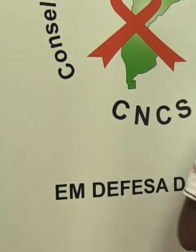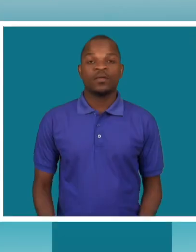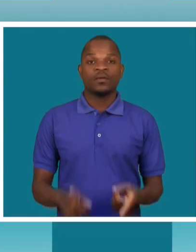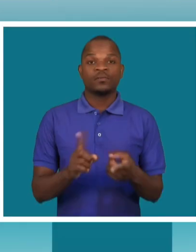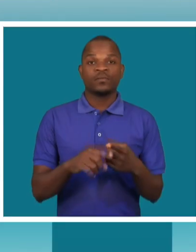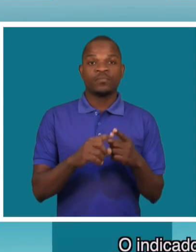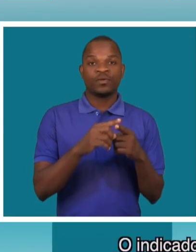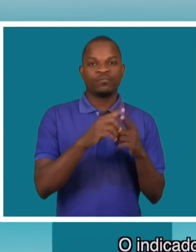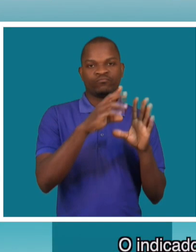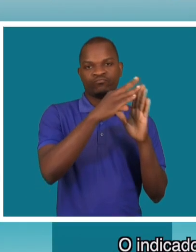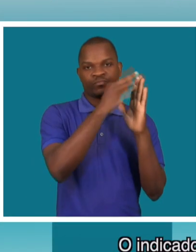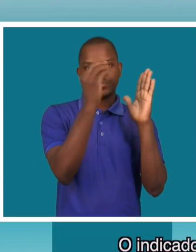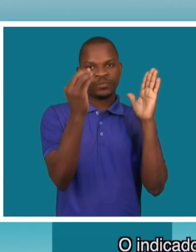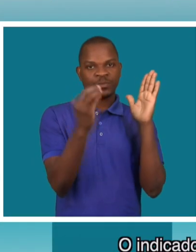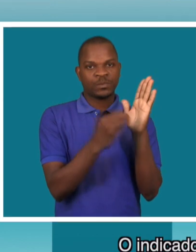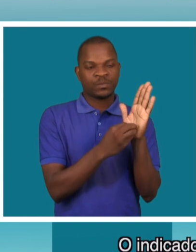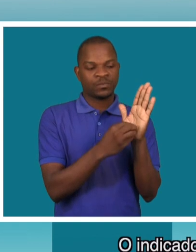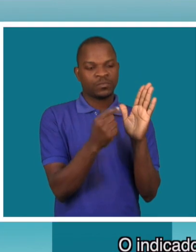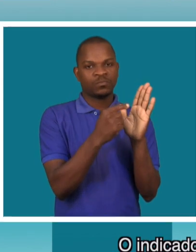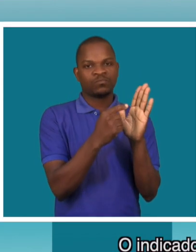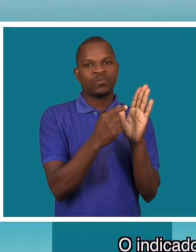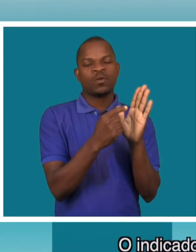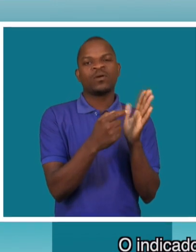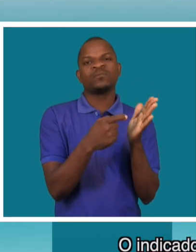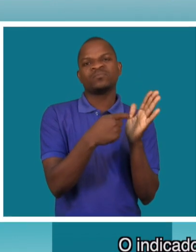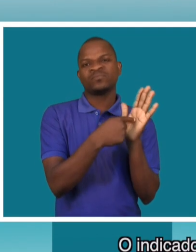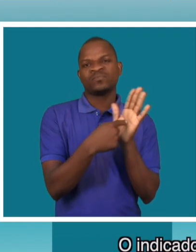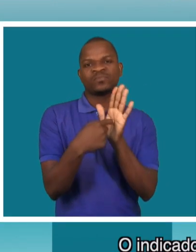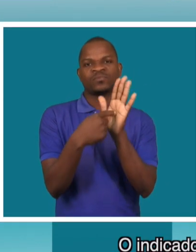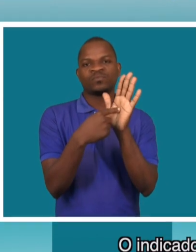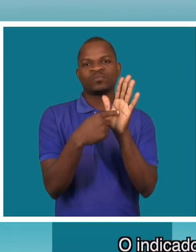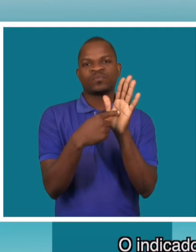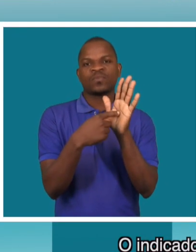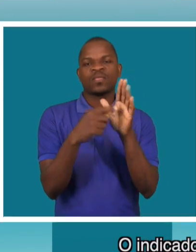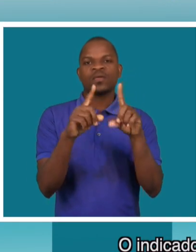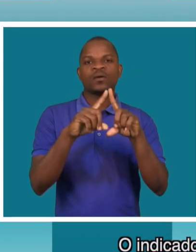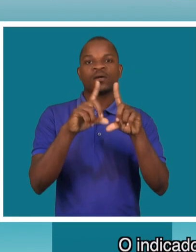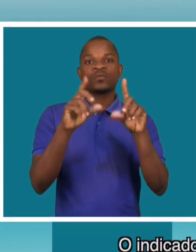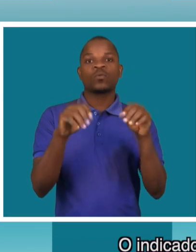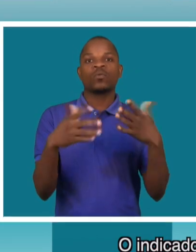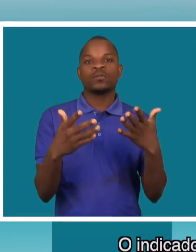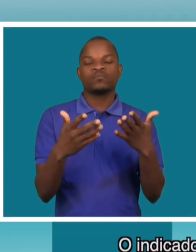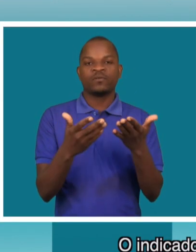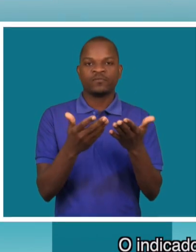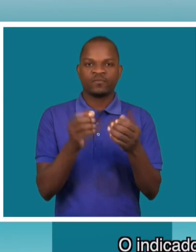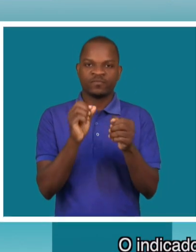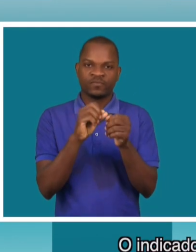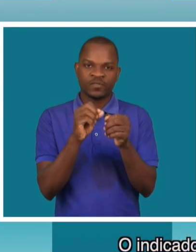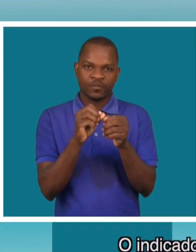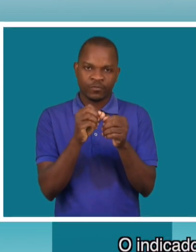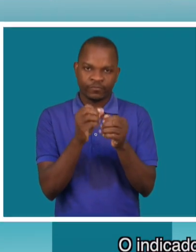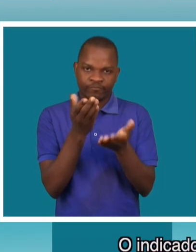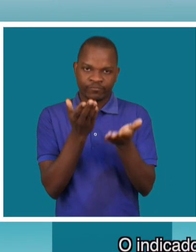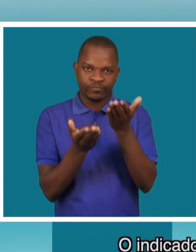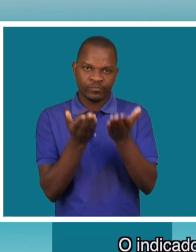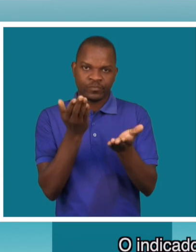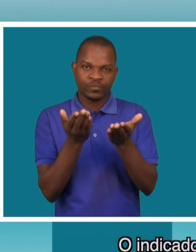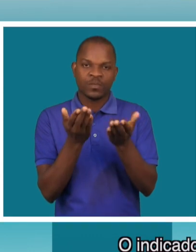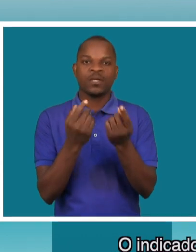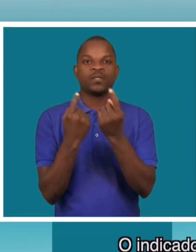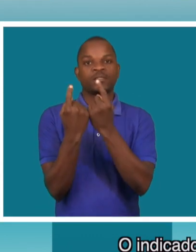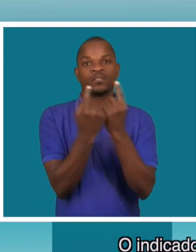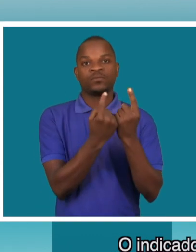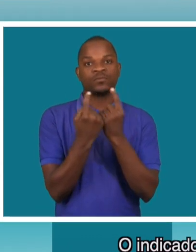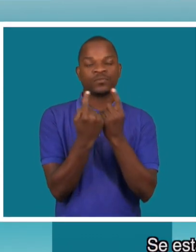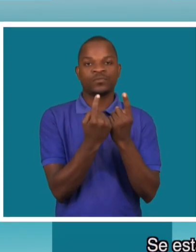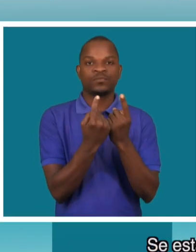O indicador dizia que elemento indireto que mede de forma indireta uma determinada